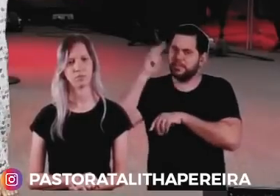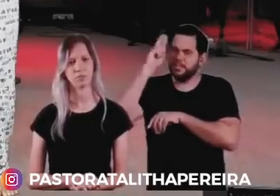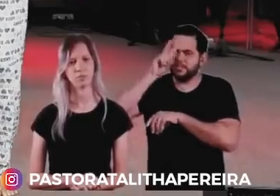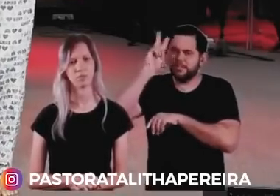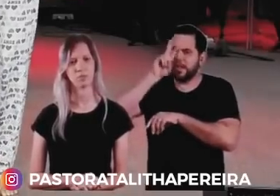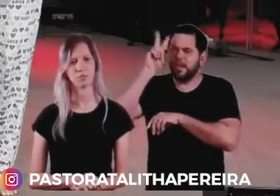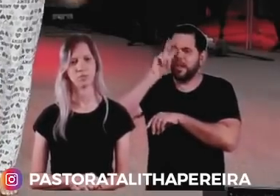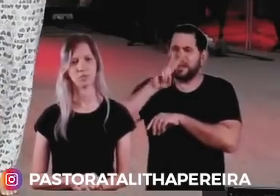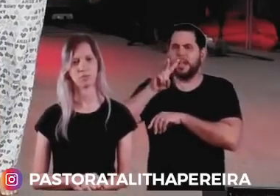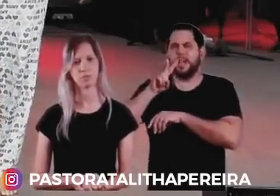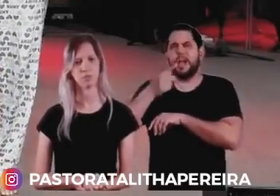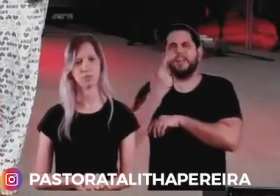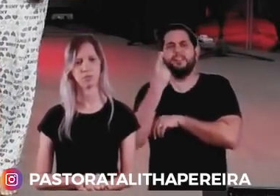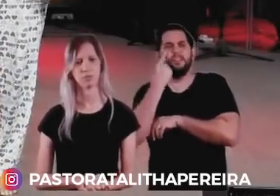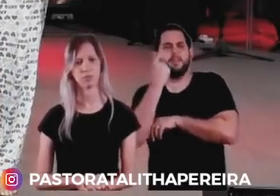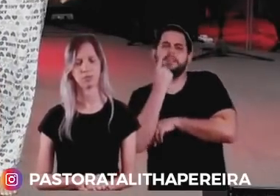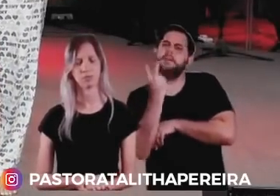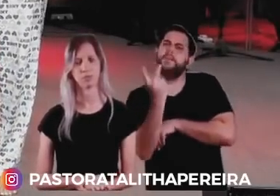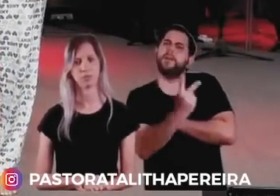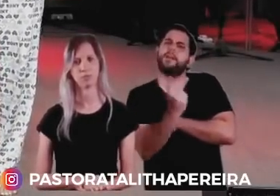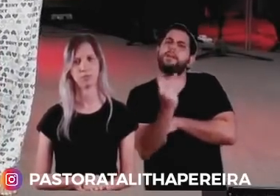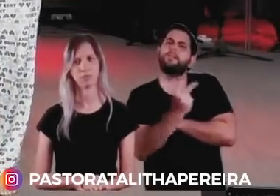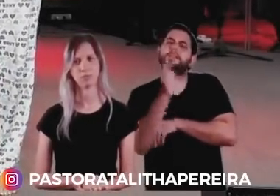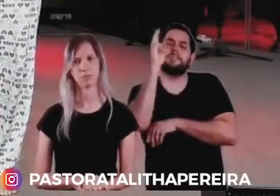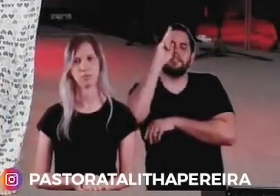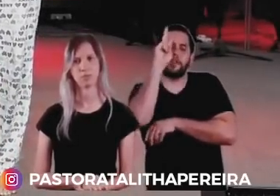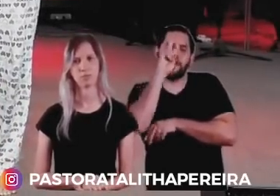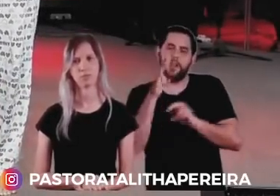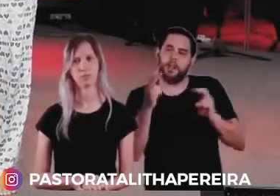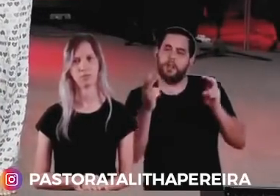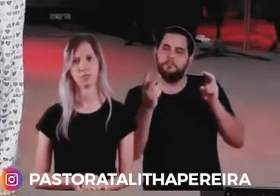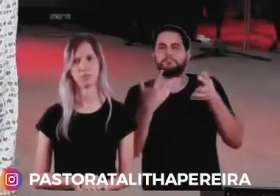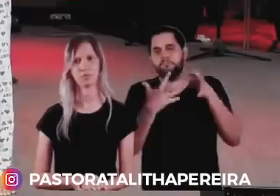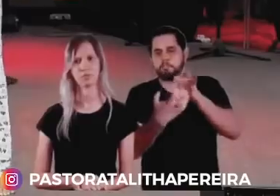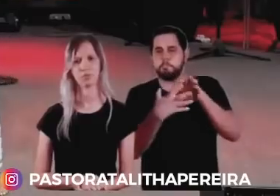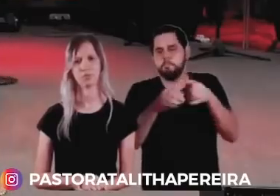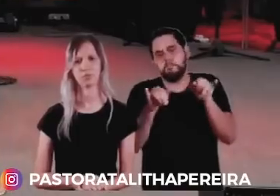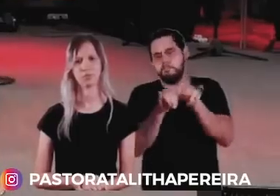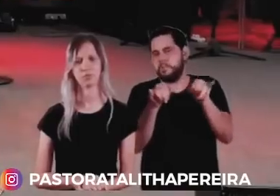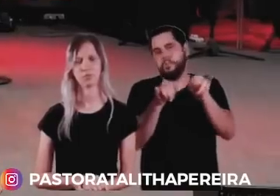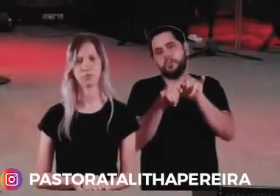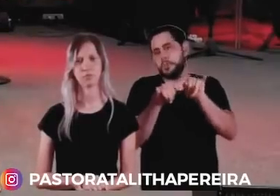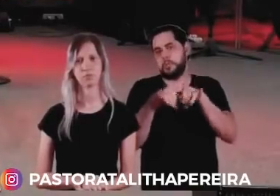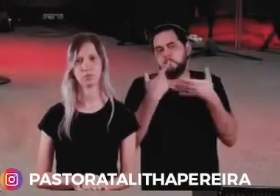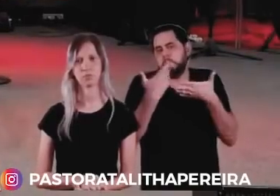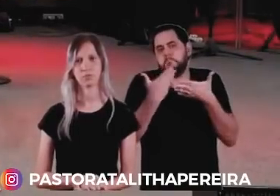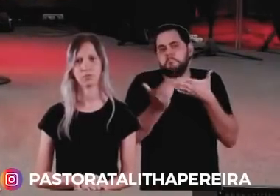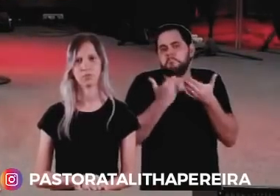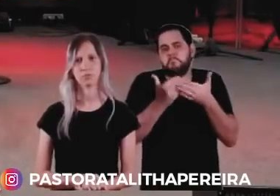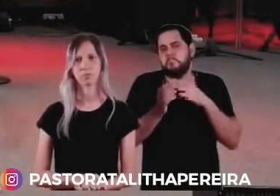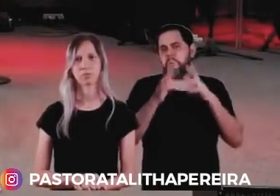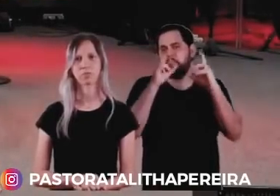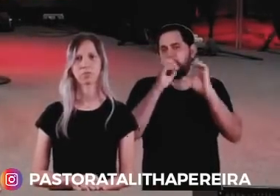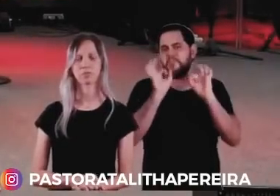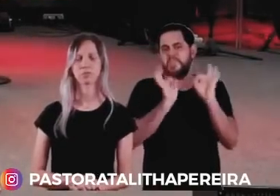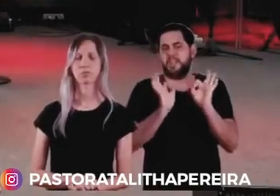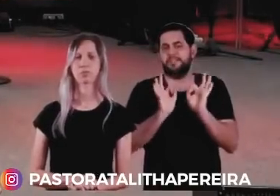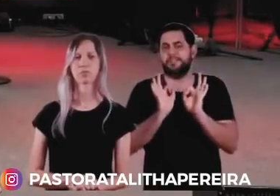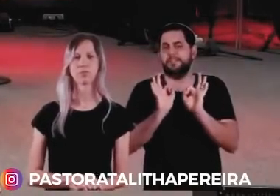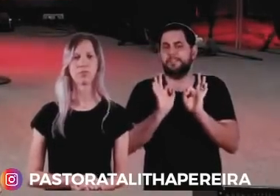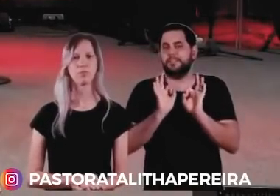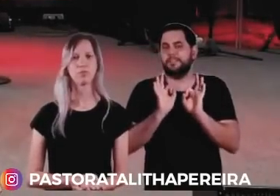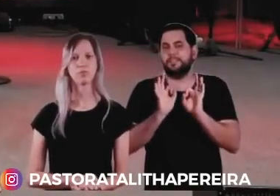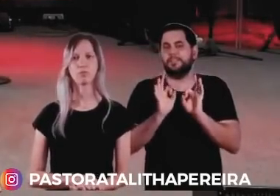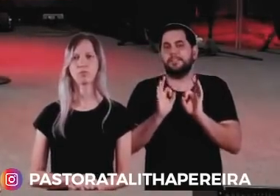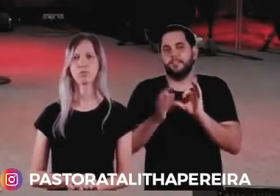Até nas duas cenas, uma briga banal, sem motivo, uma briga